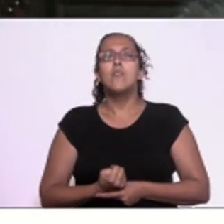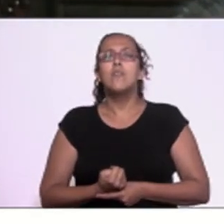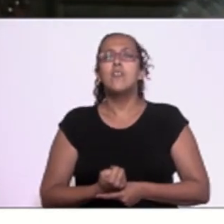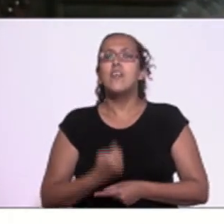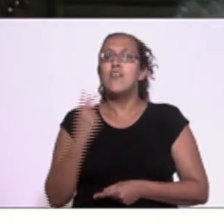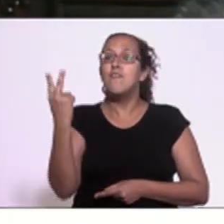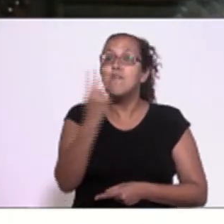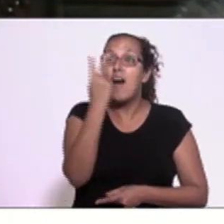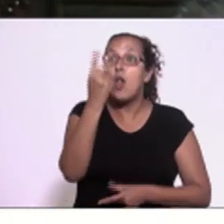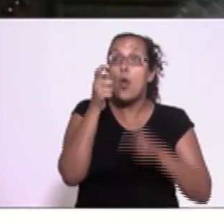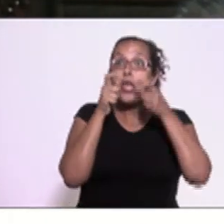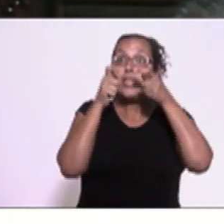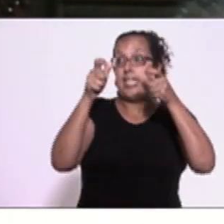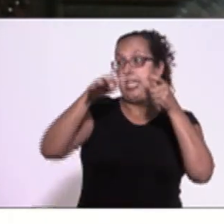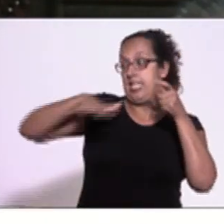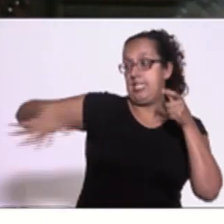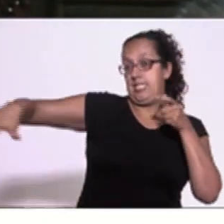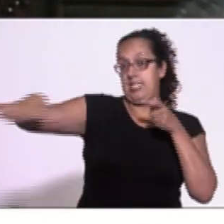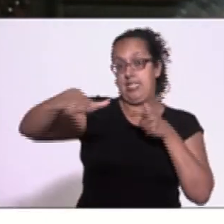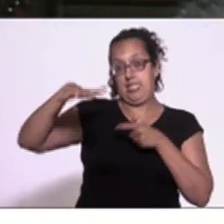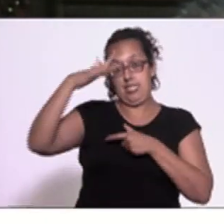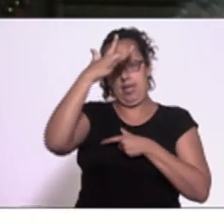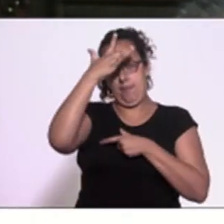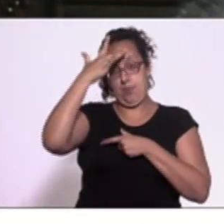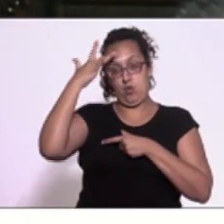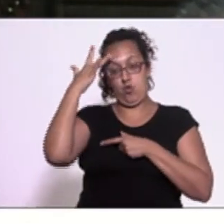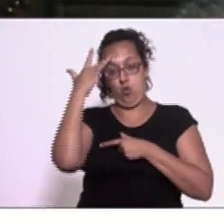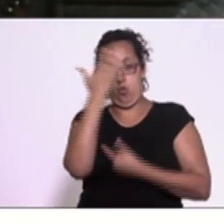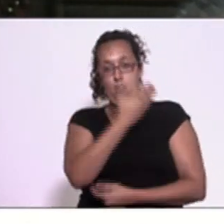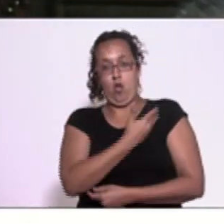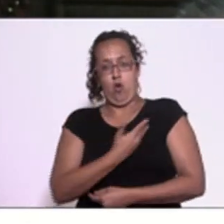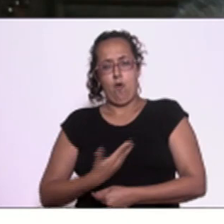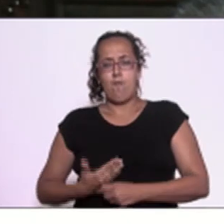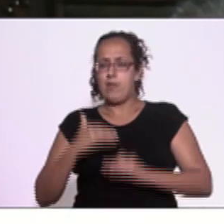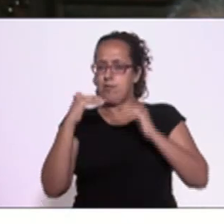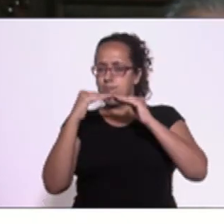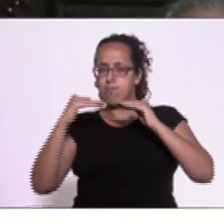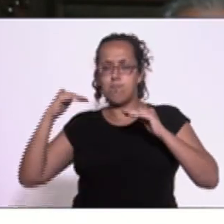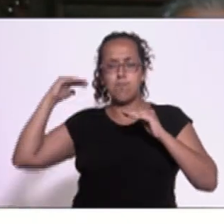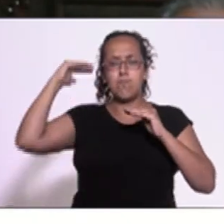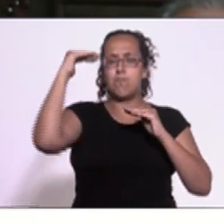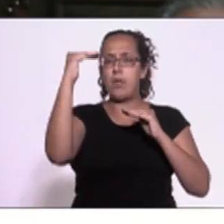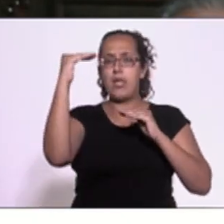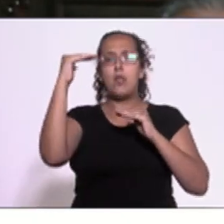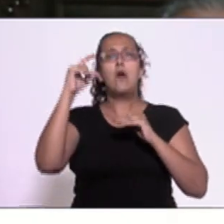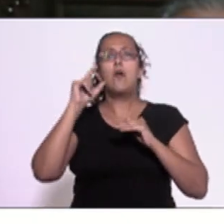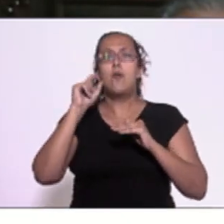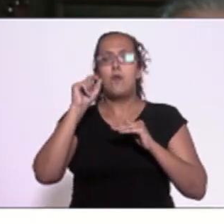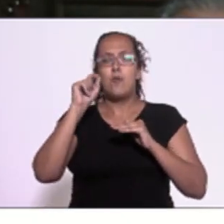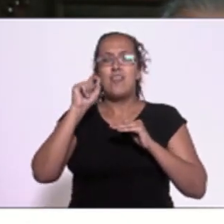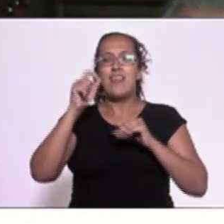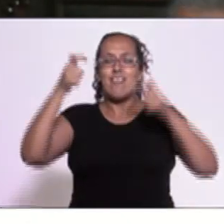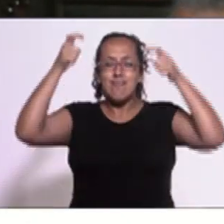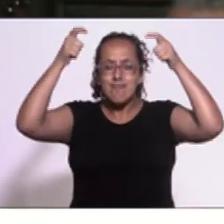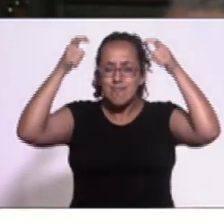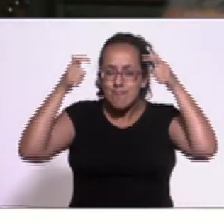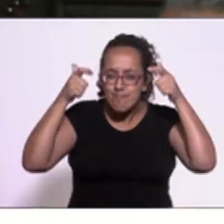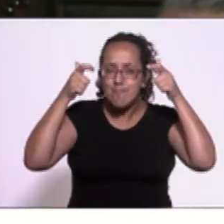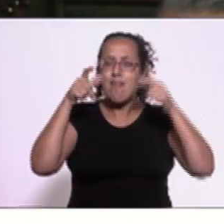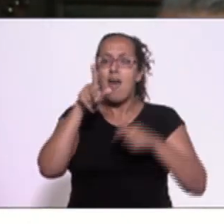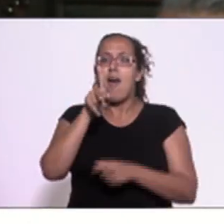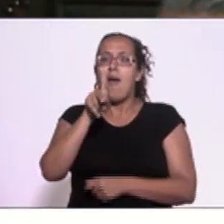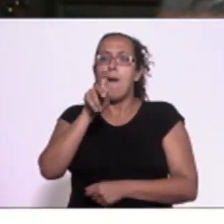do interesse público e forma de governo, superior esta, segundo eles, à monarquia